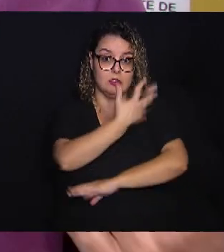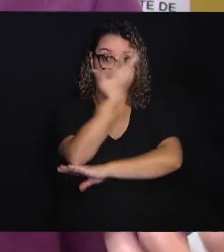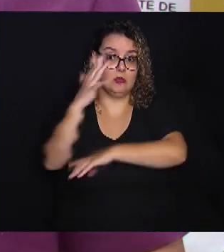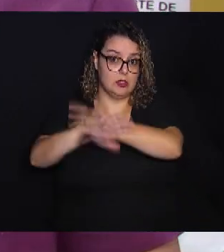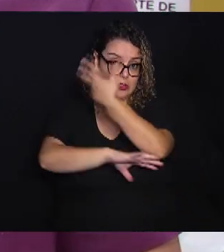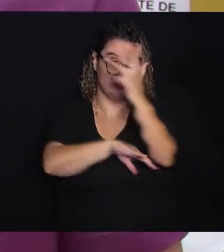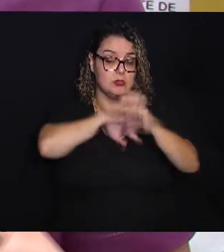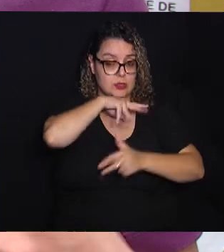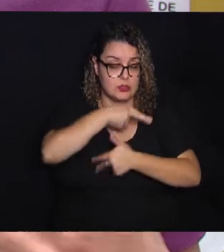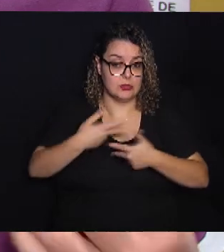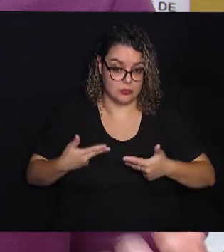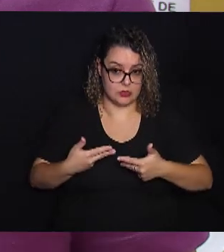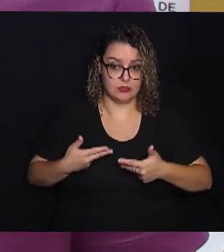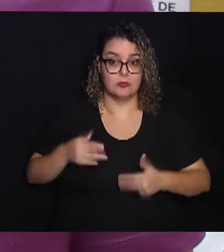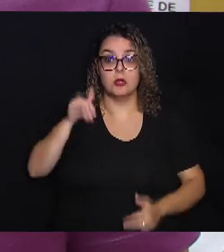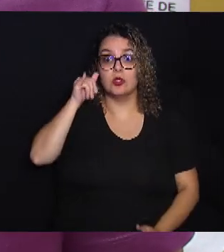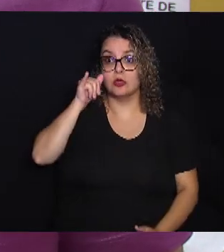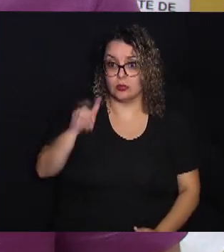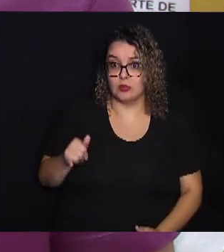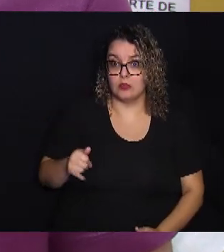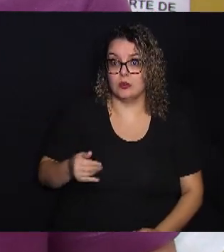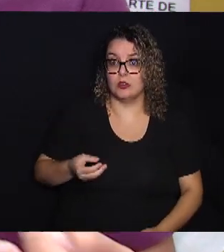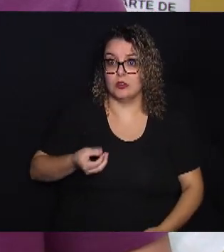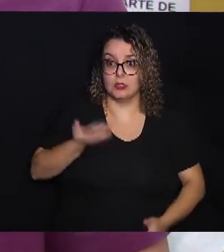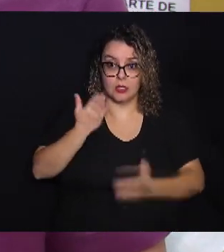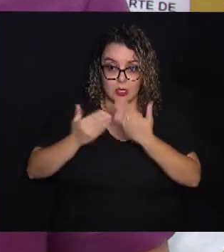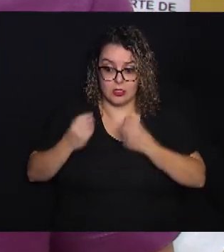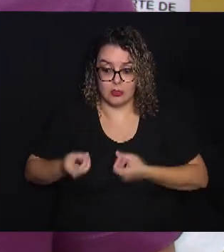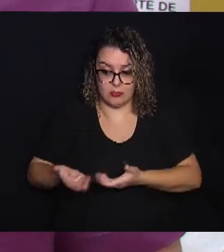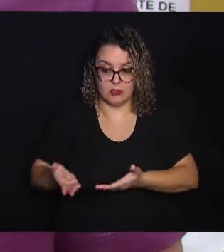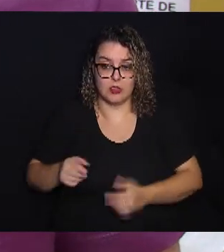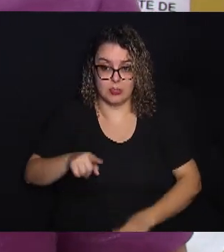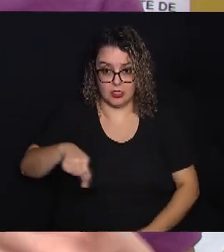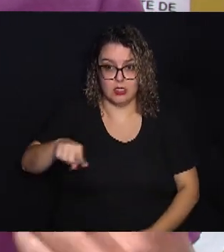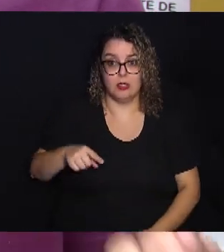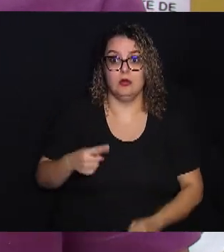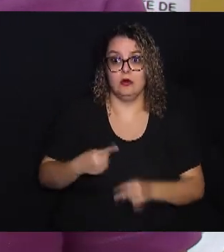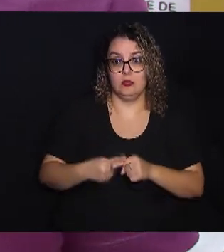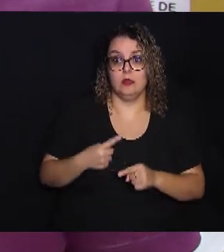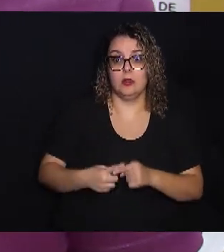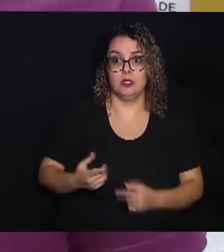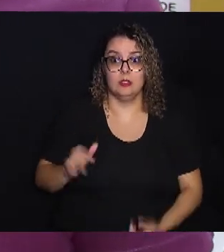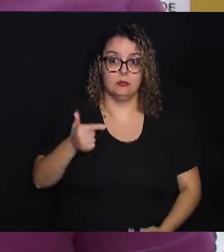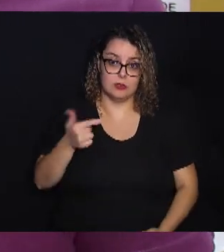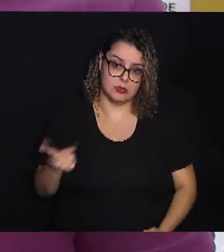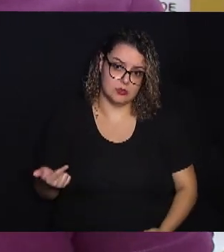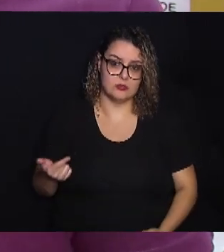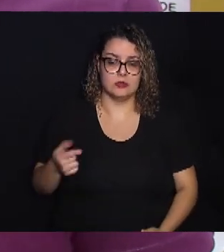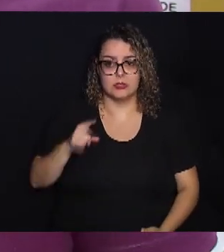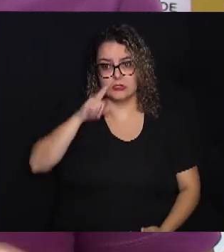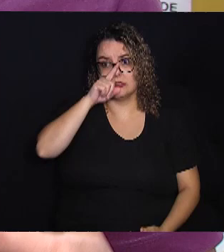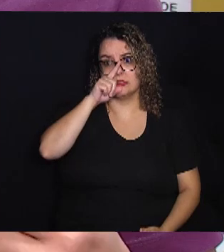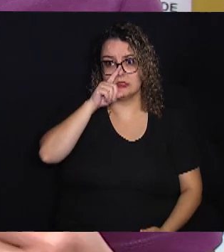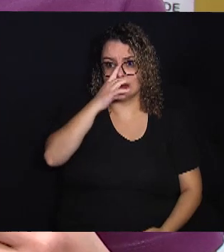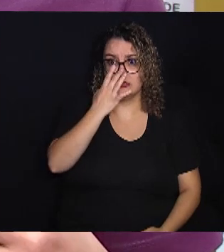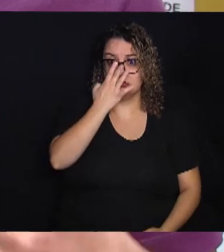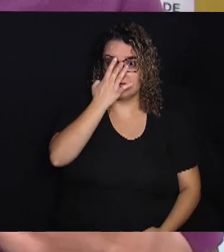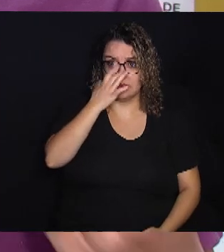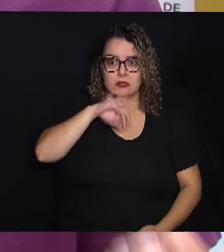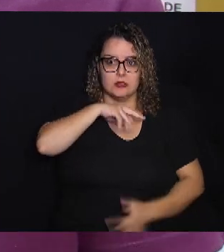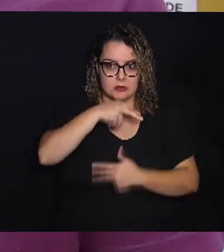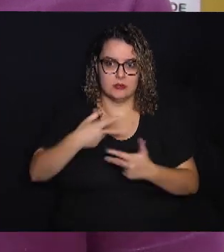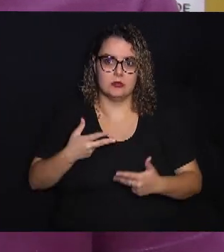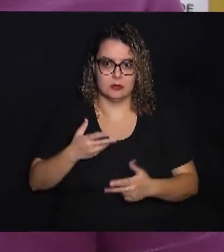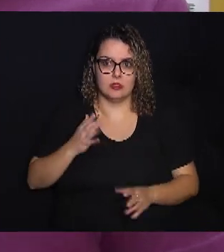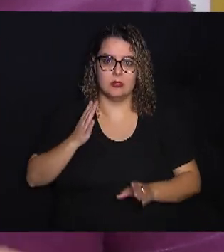um estímulo que nem para mamíferos silvestres, os animais silvestres a gente fala para evitar ficar alimentando eles, porque para